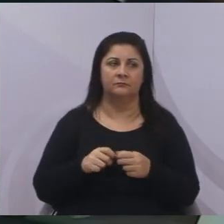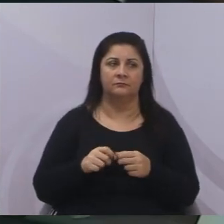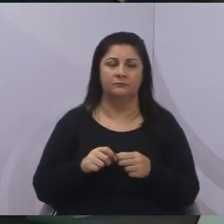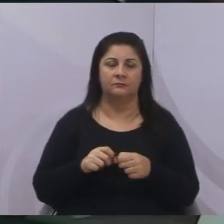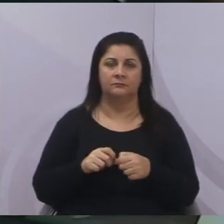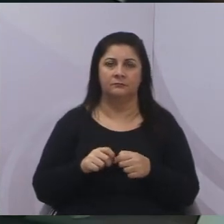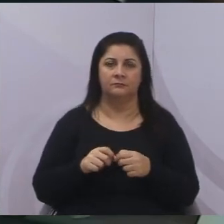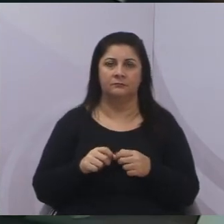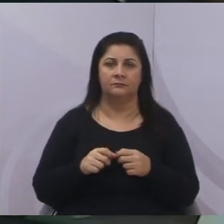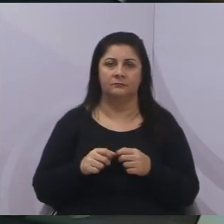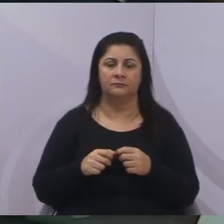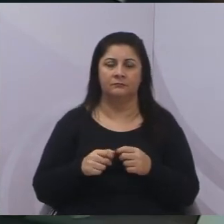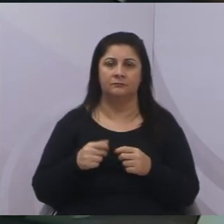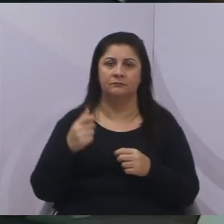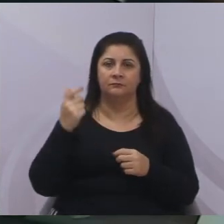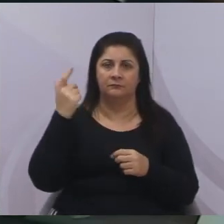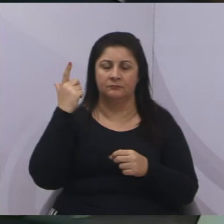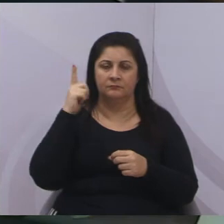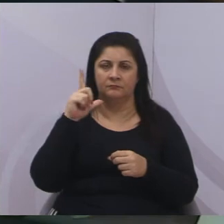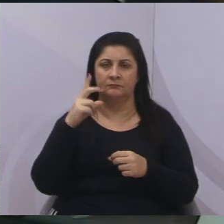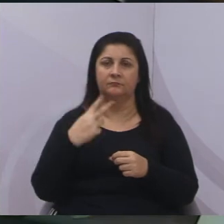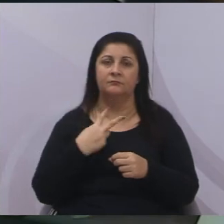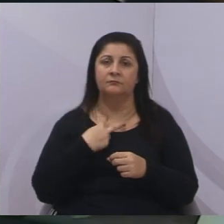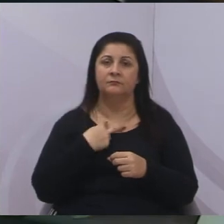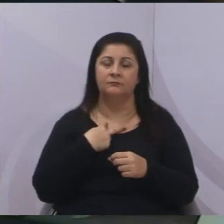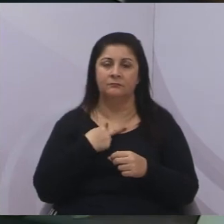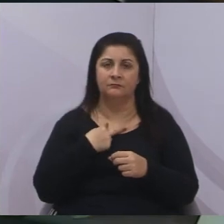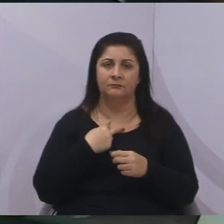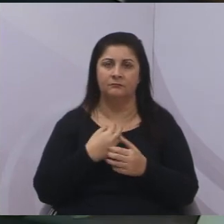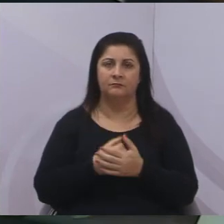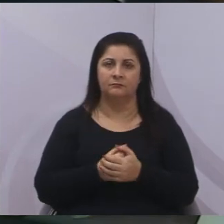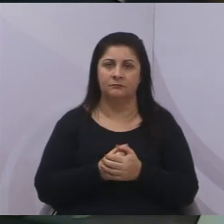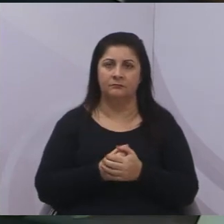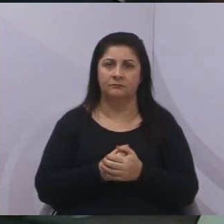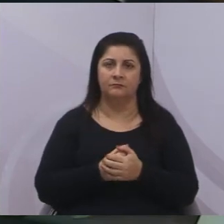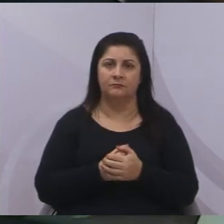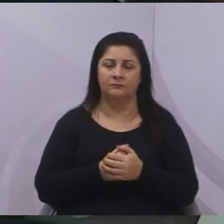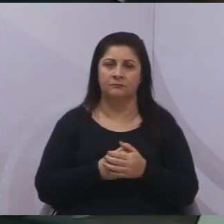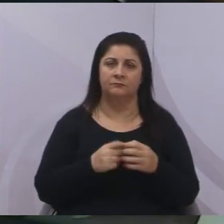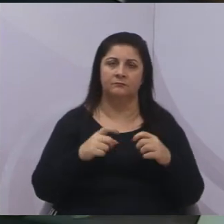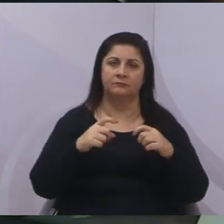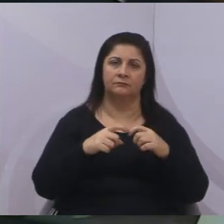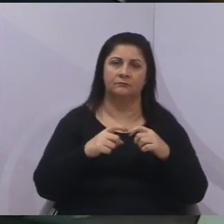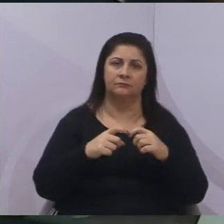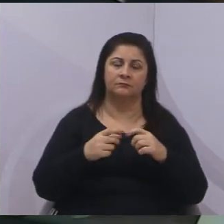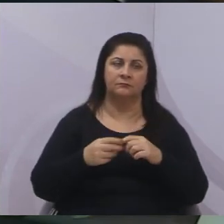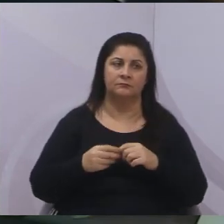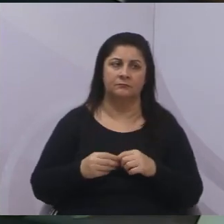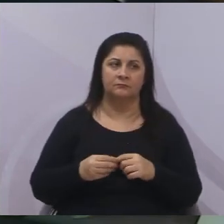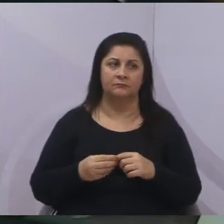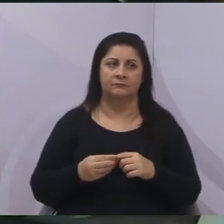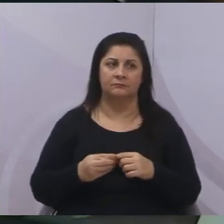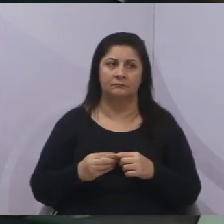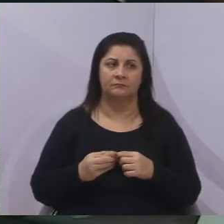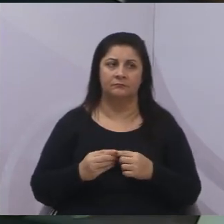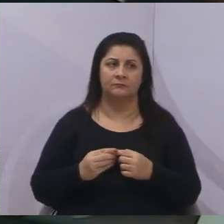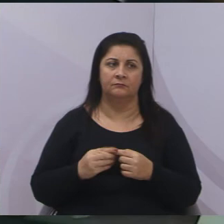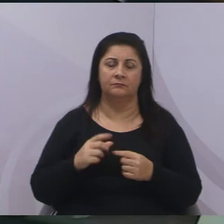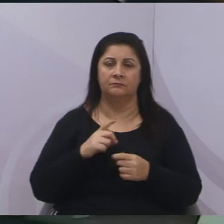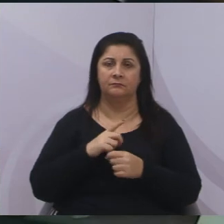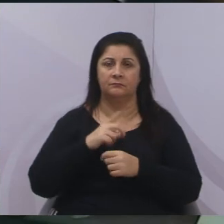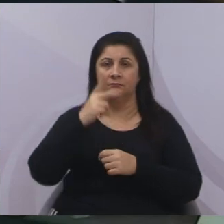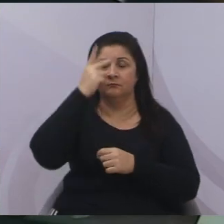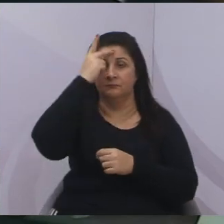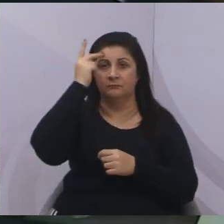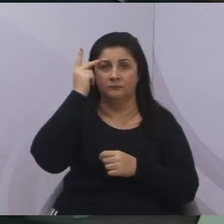preencher essas vagas que estão aí, de generalista, sendo que tem algumas pessoas que estão